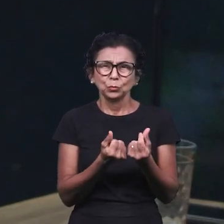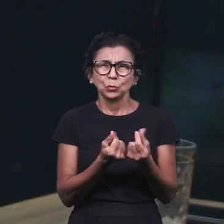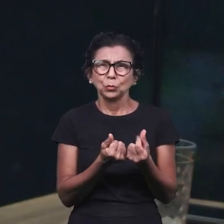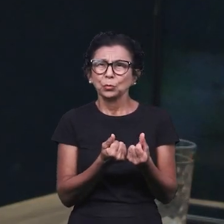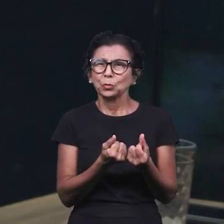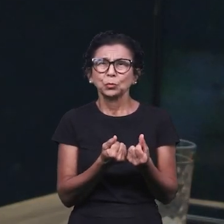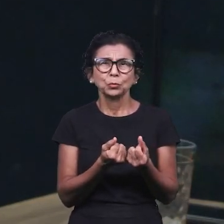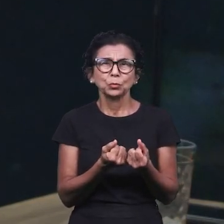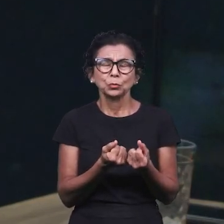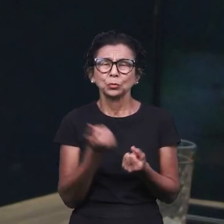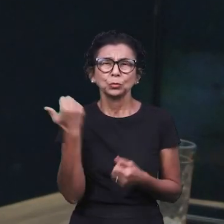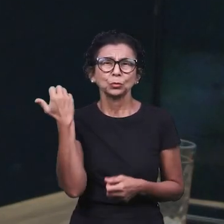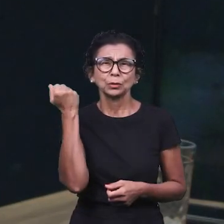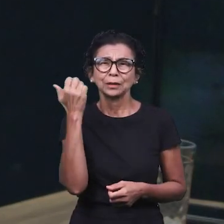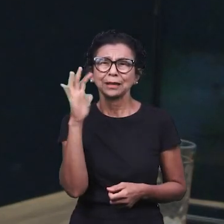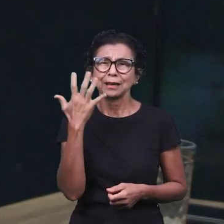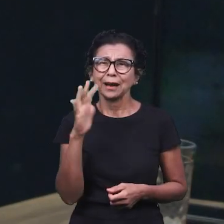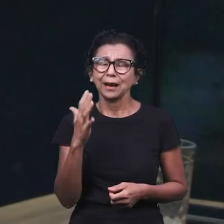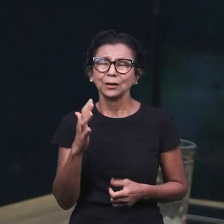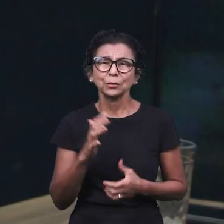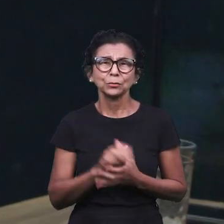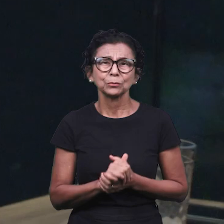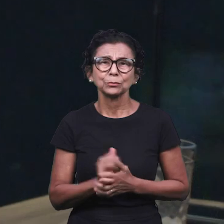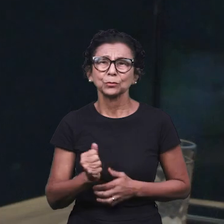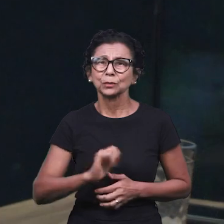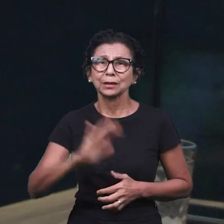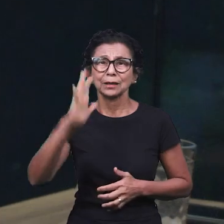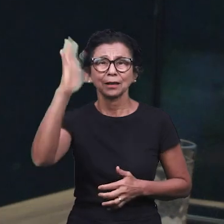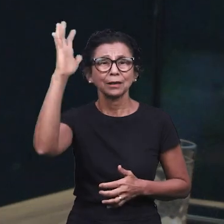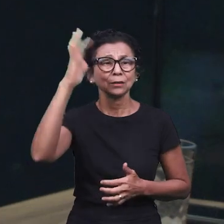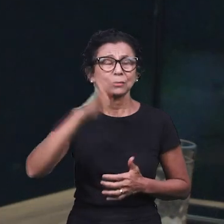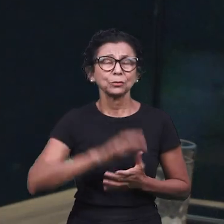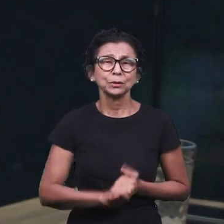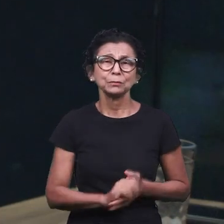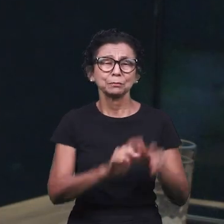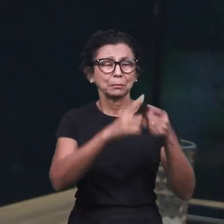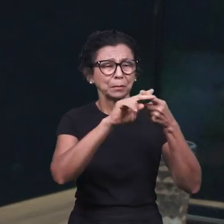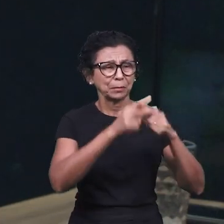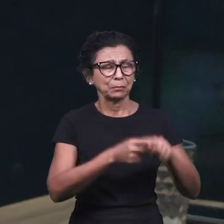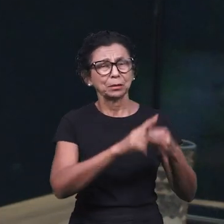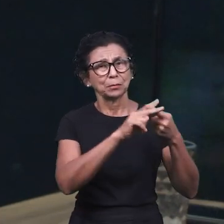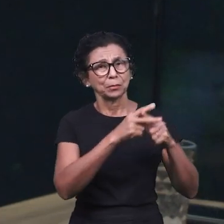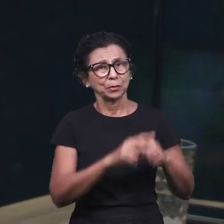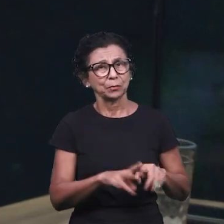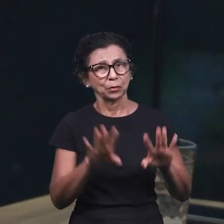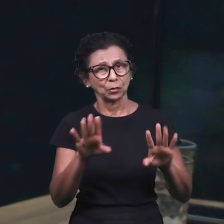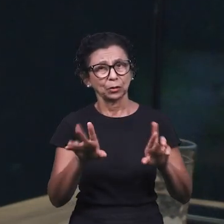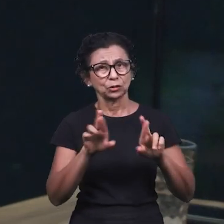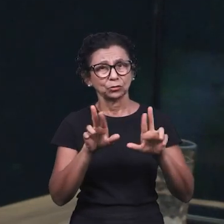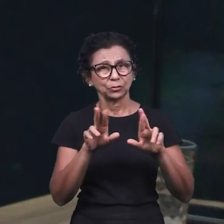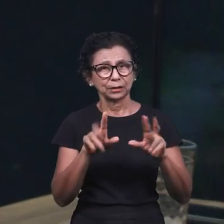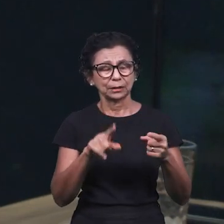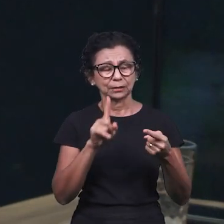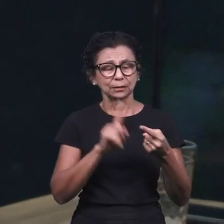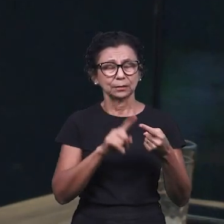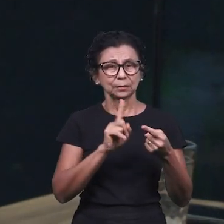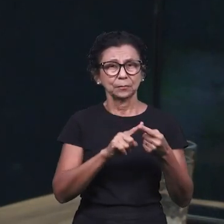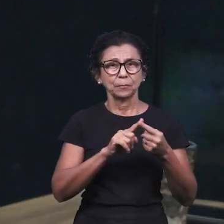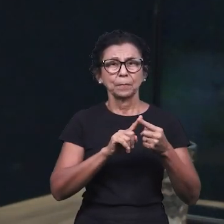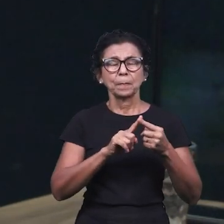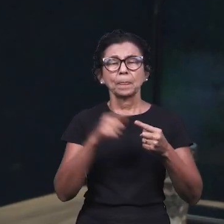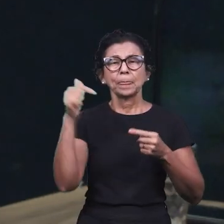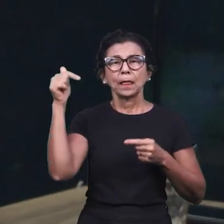muito importante para os nossos irmãos e amigos perceberem a complexidade que é. Quando você está lá na igreja, né, a igreja